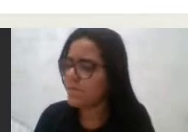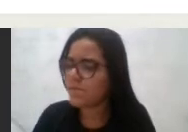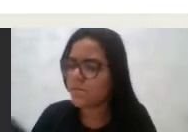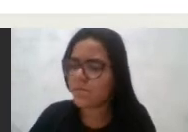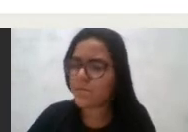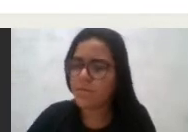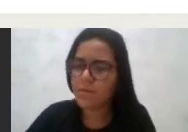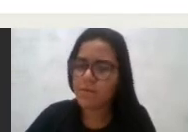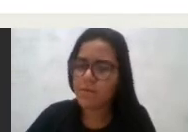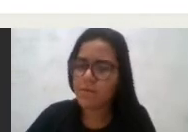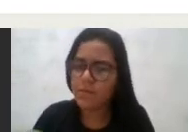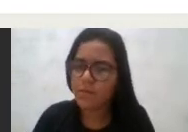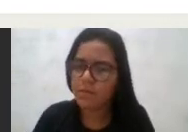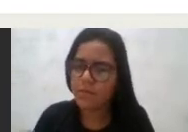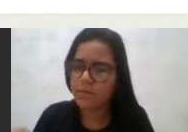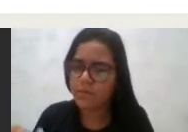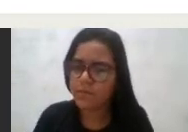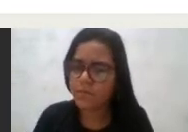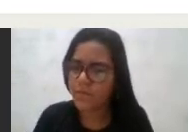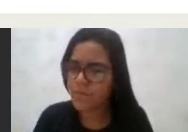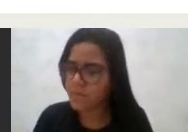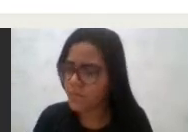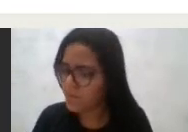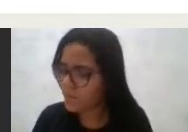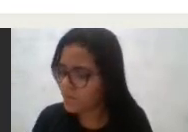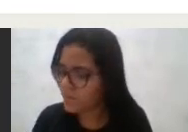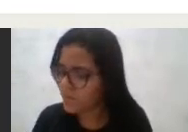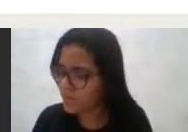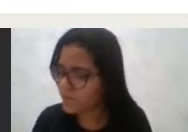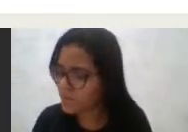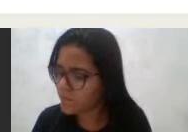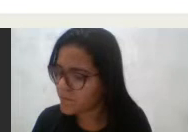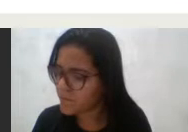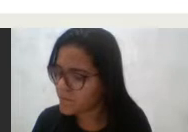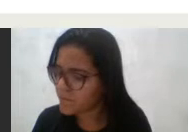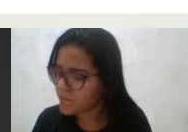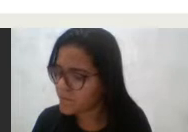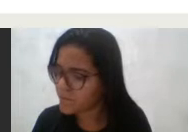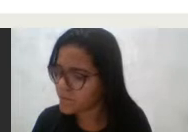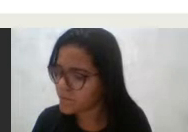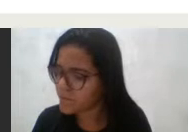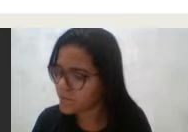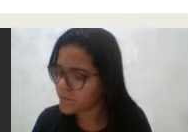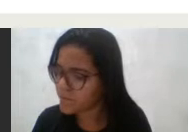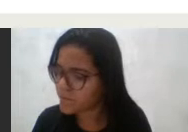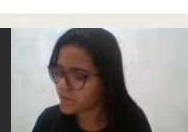Obrigado por ter mandado no grupo aí já a foto, tá?